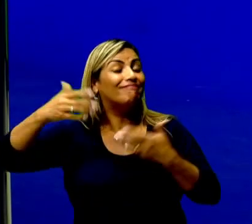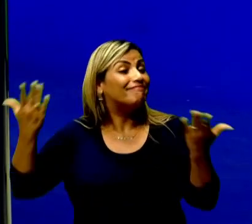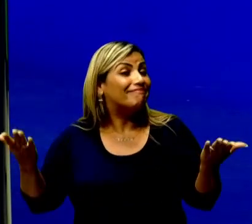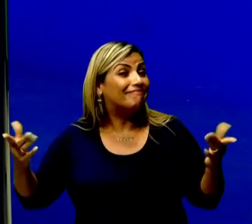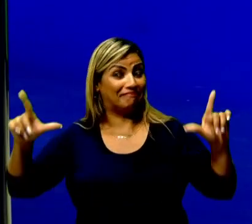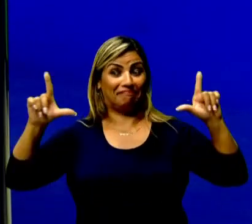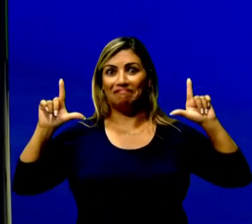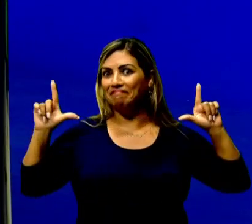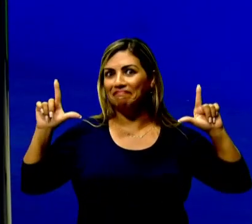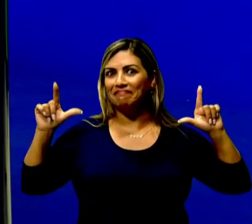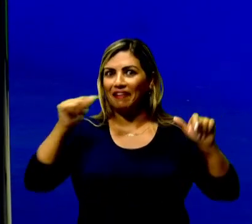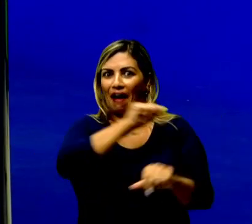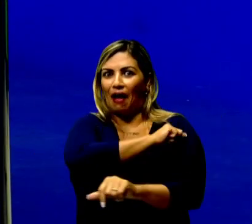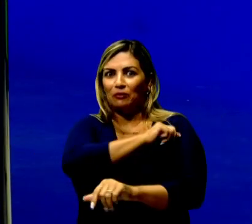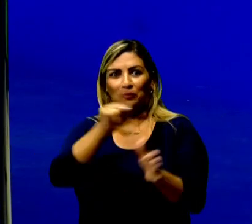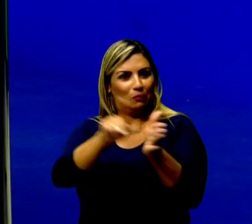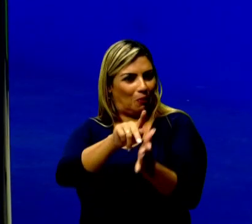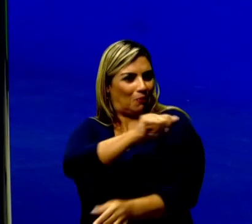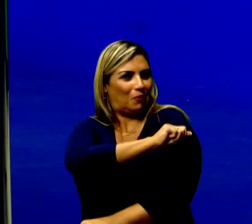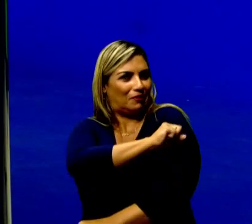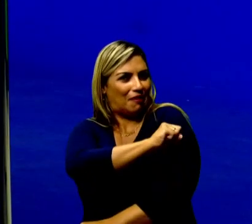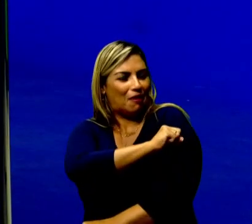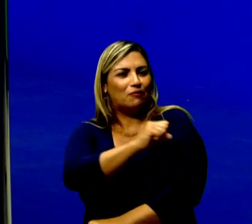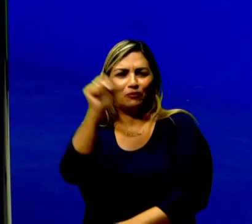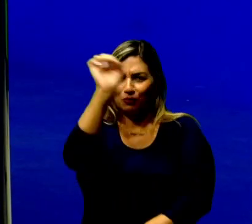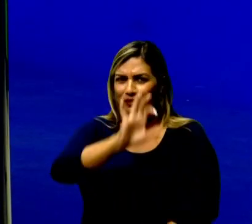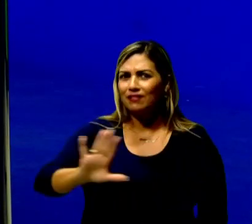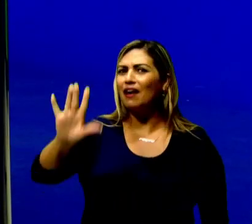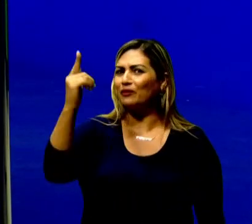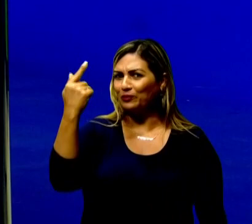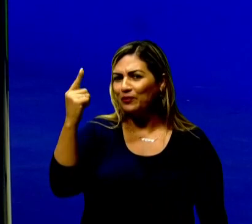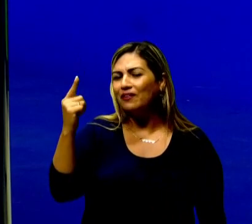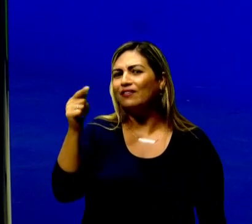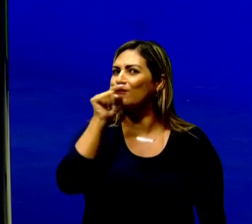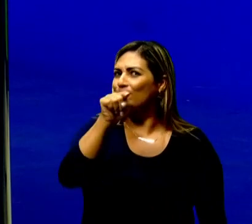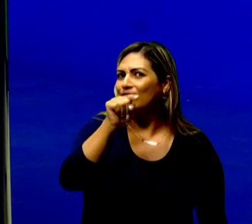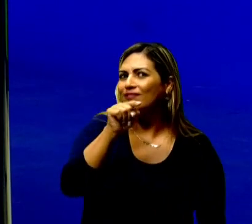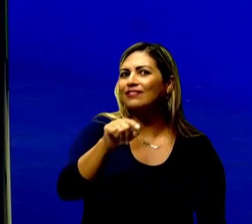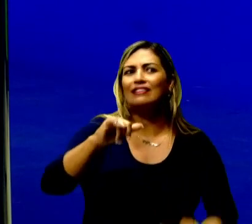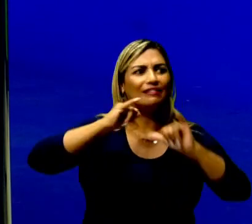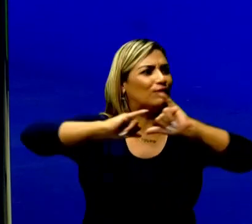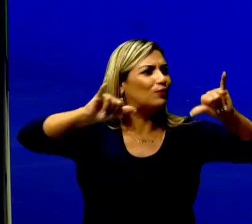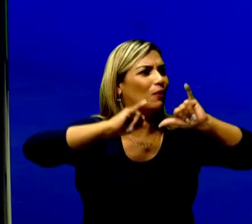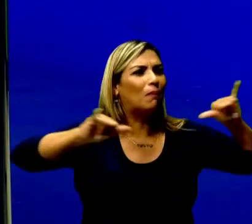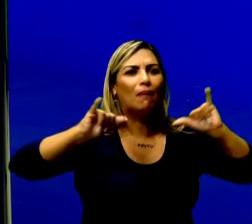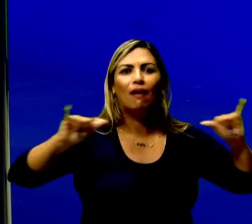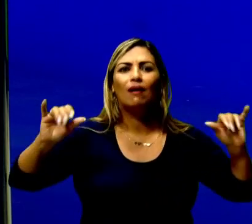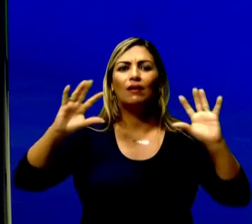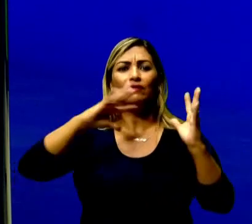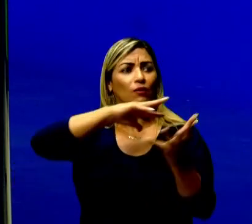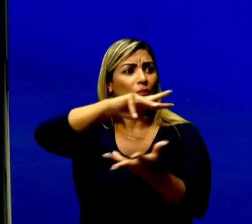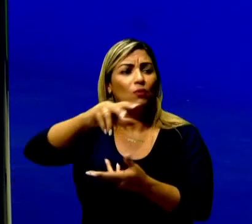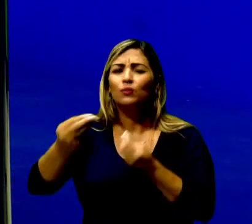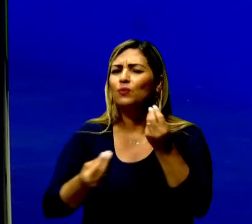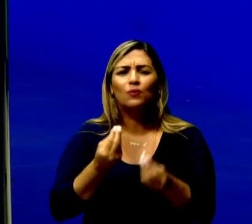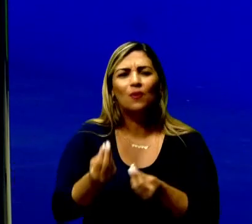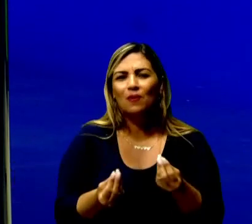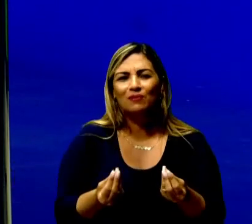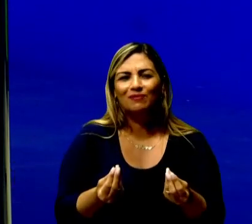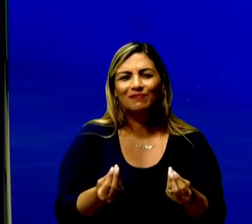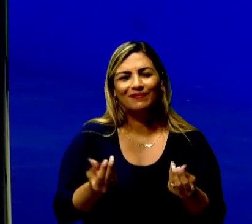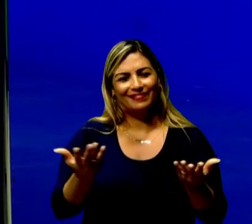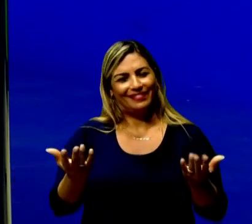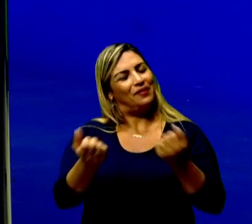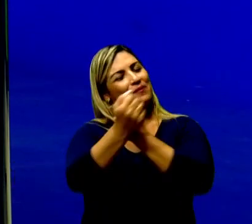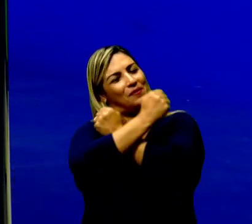você um autor aluno do 8º ano do nosso estado de goiás o que você diria a todo mundo um grande